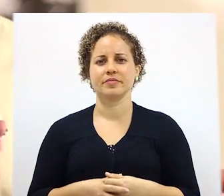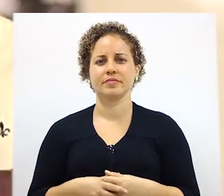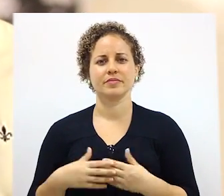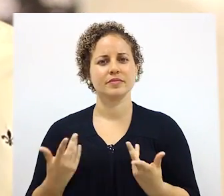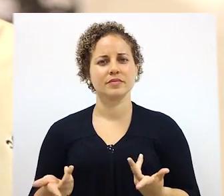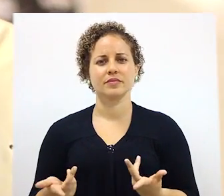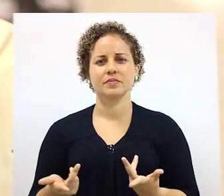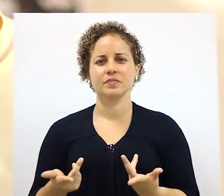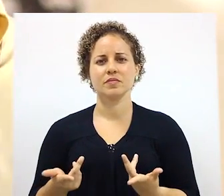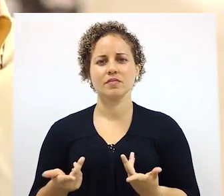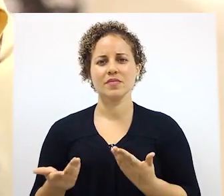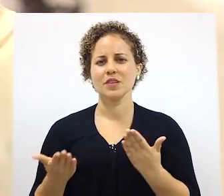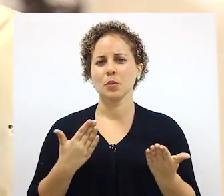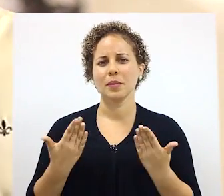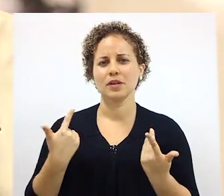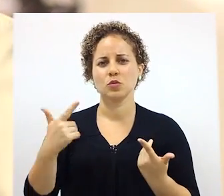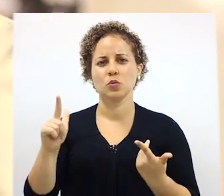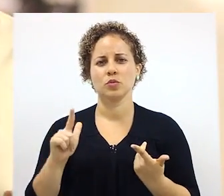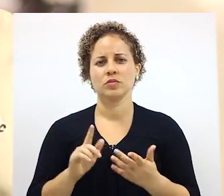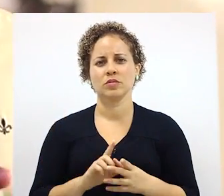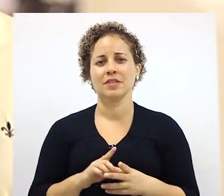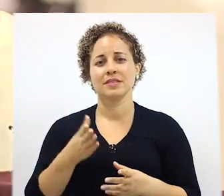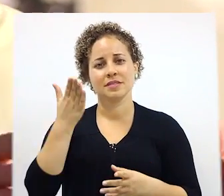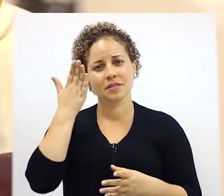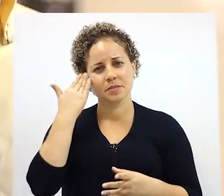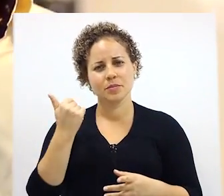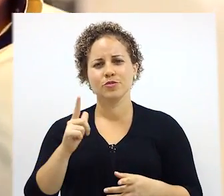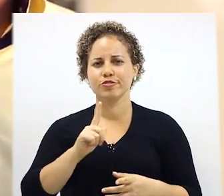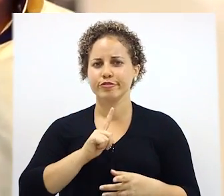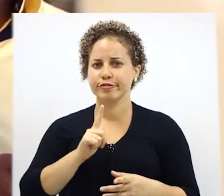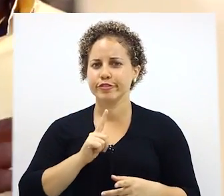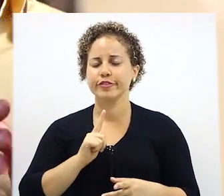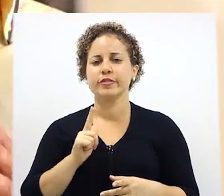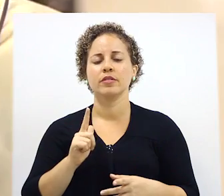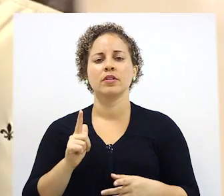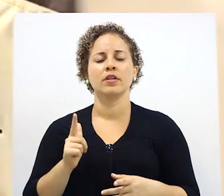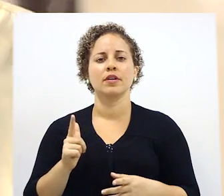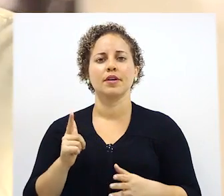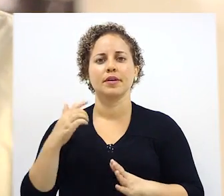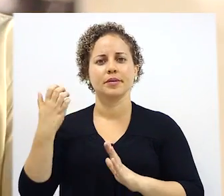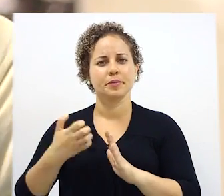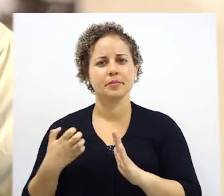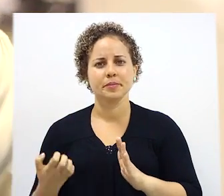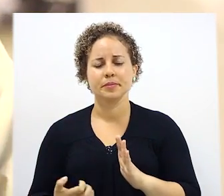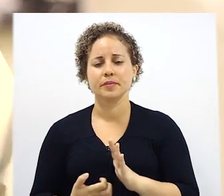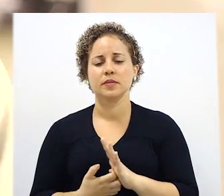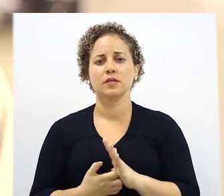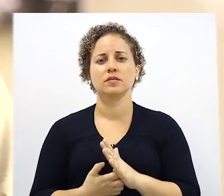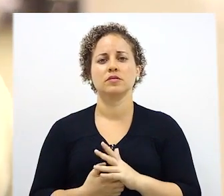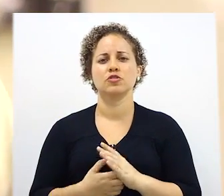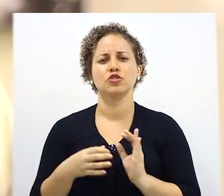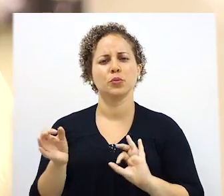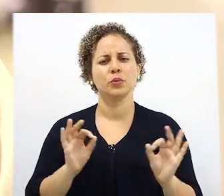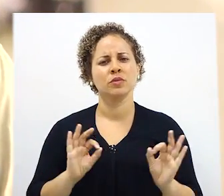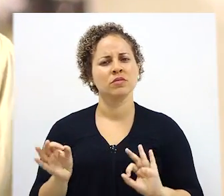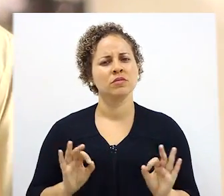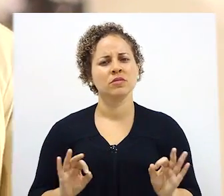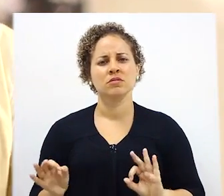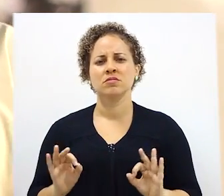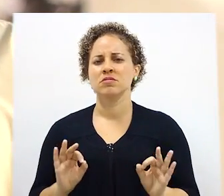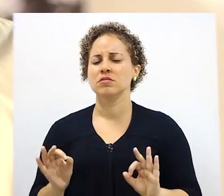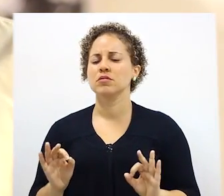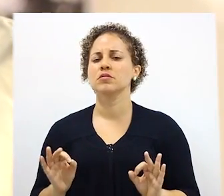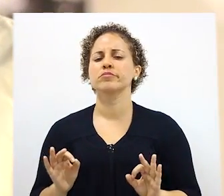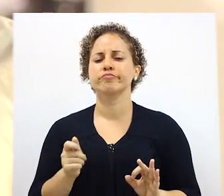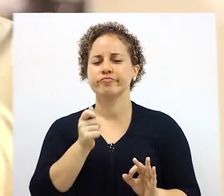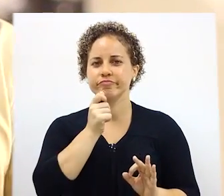desejar hoje em dia do meio rural. Sabemos que ainda tem empresas que ainda estão arrumando a sua casa,